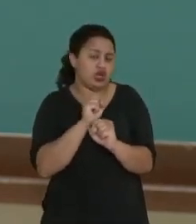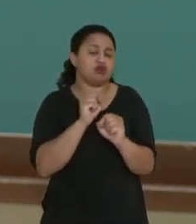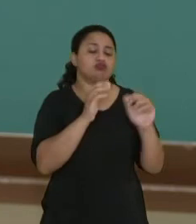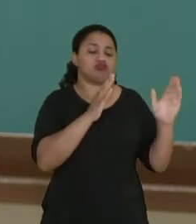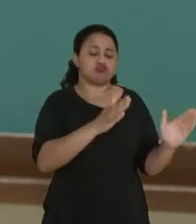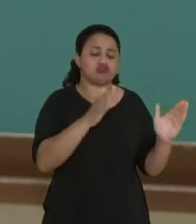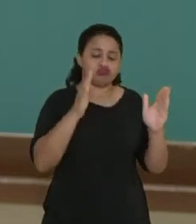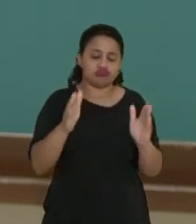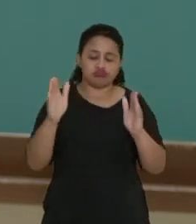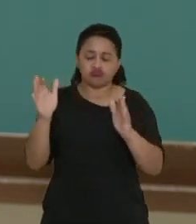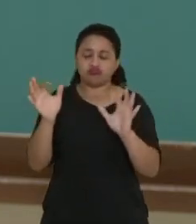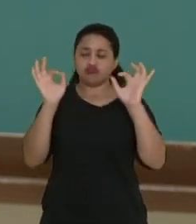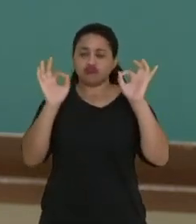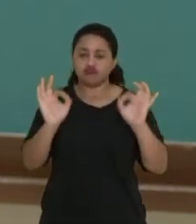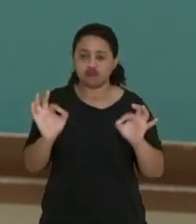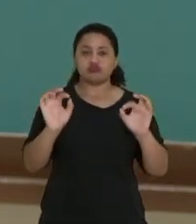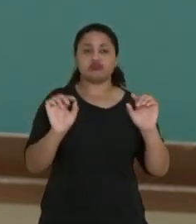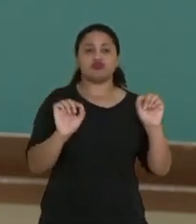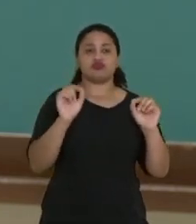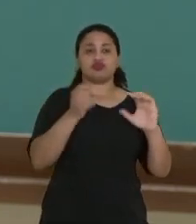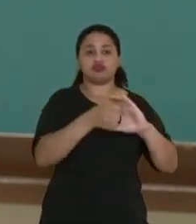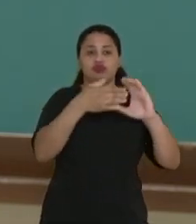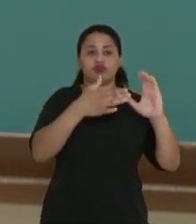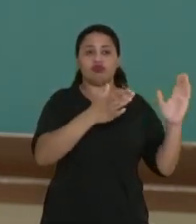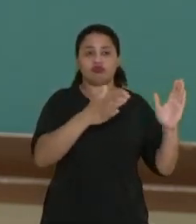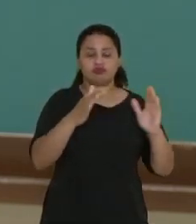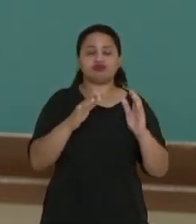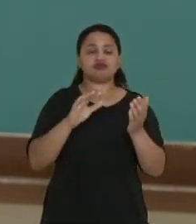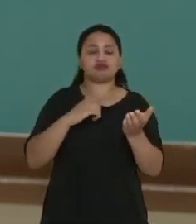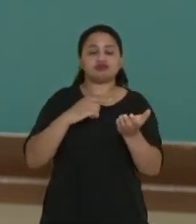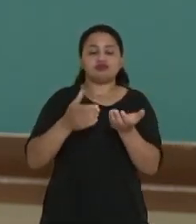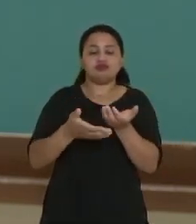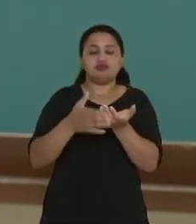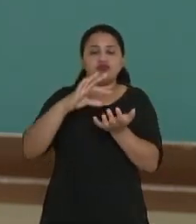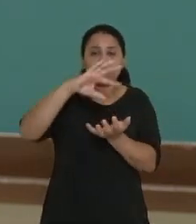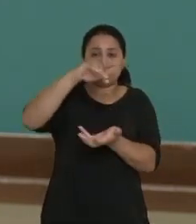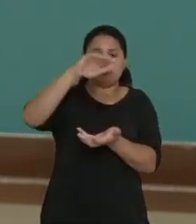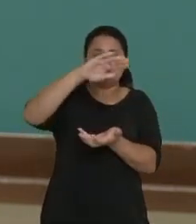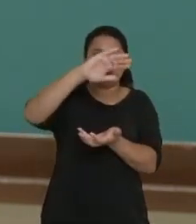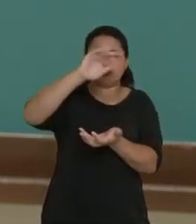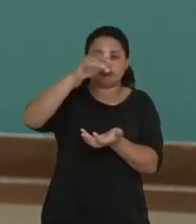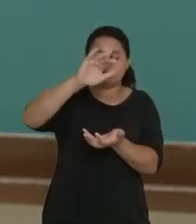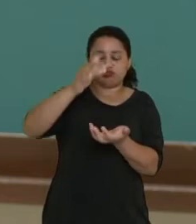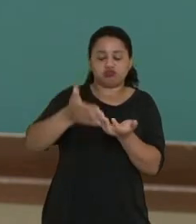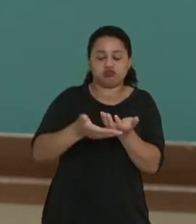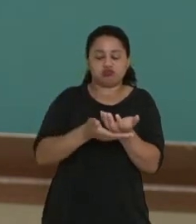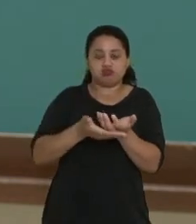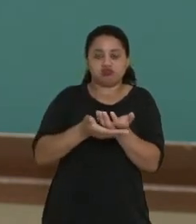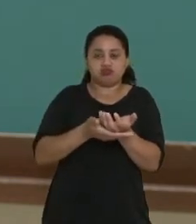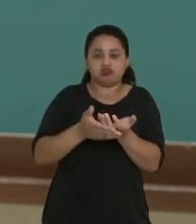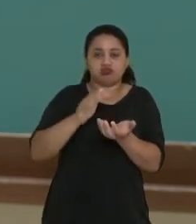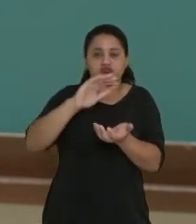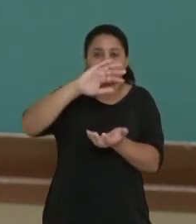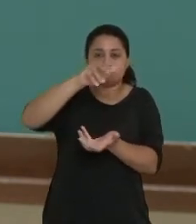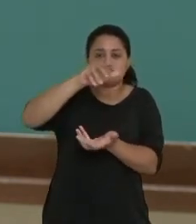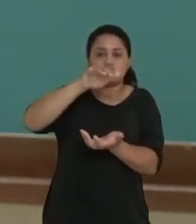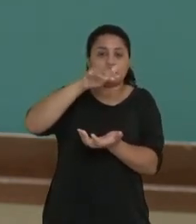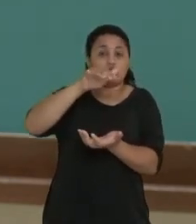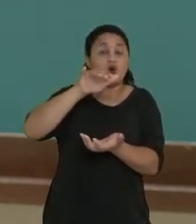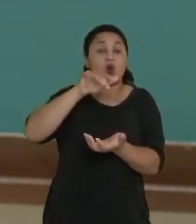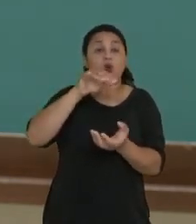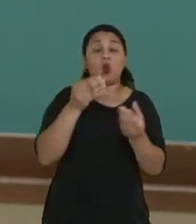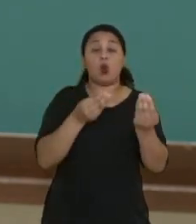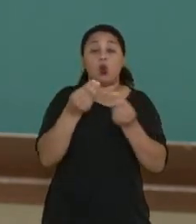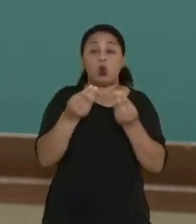mais definidas. E nas zonas polares, tanto aqui no sul, né, no hemisfério sul ali, ou lá no